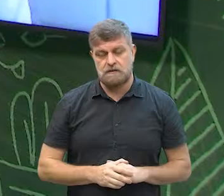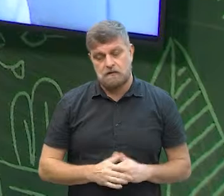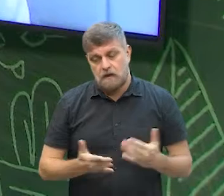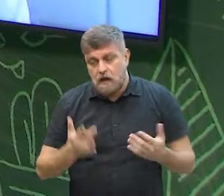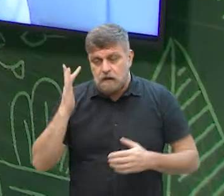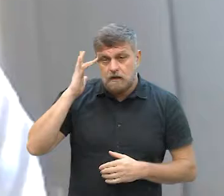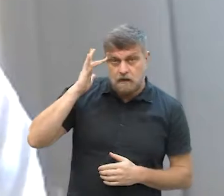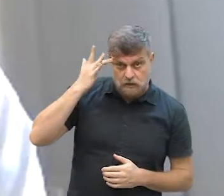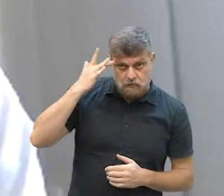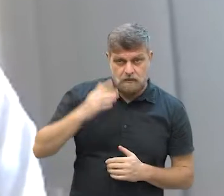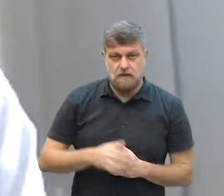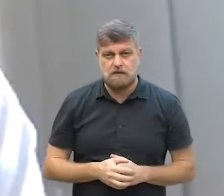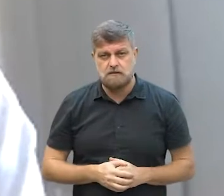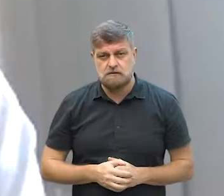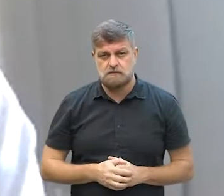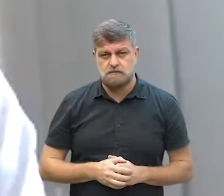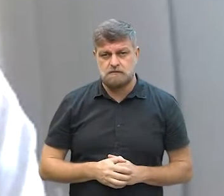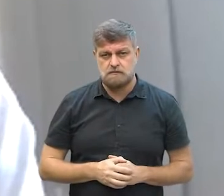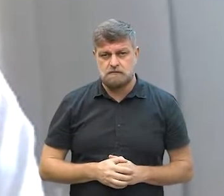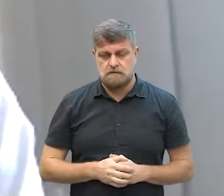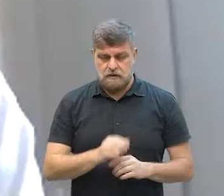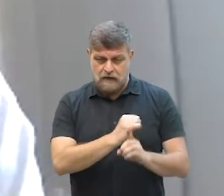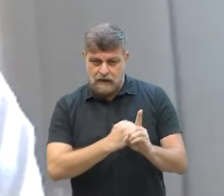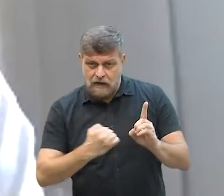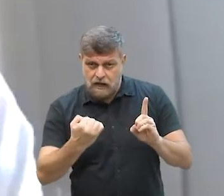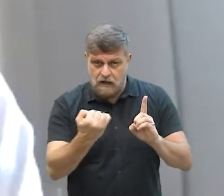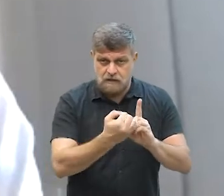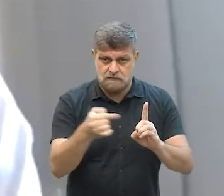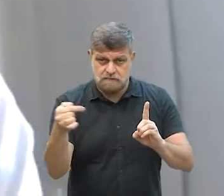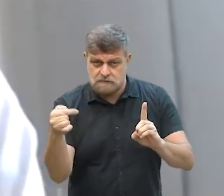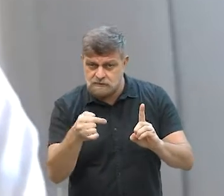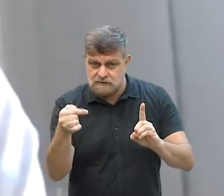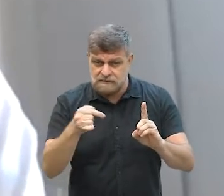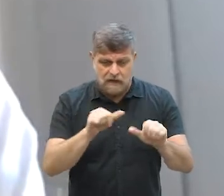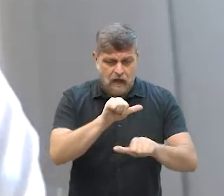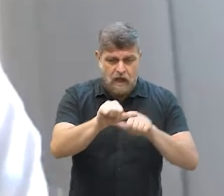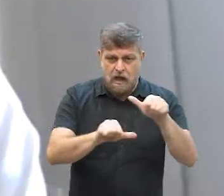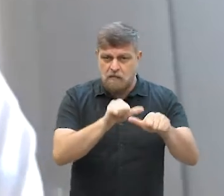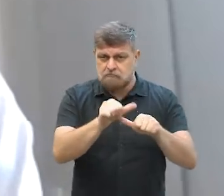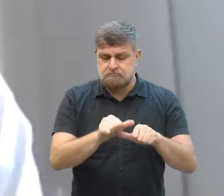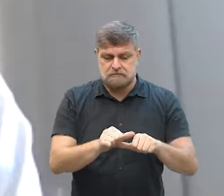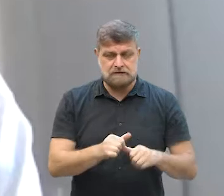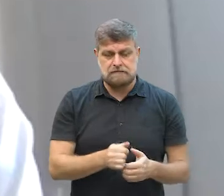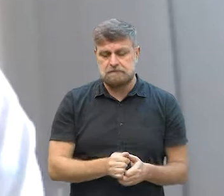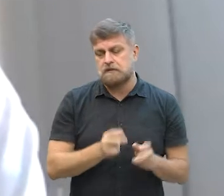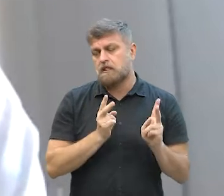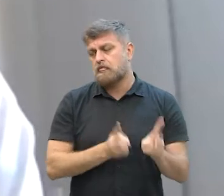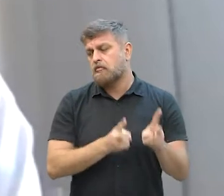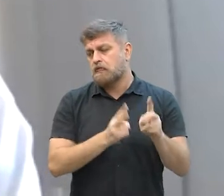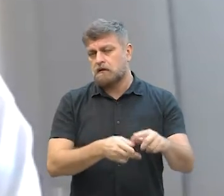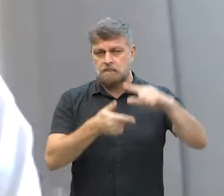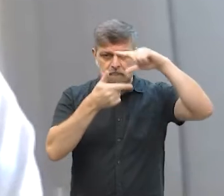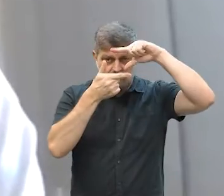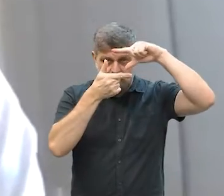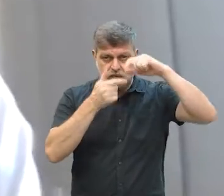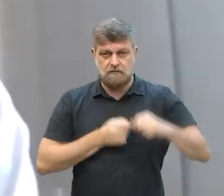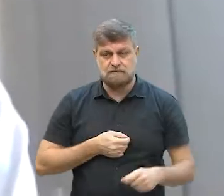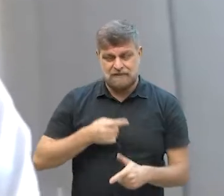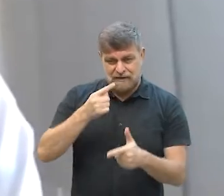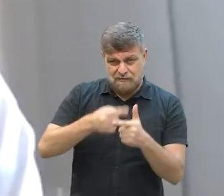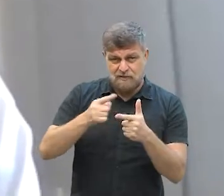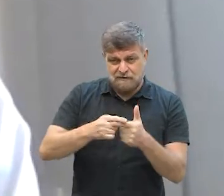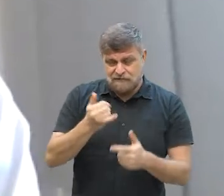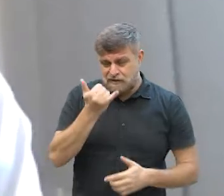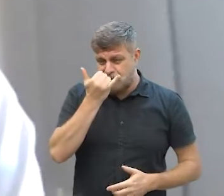Eu acho que enquanto a nossa sociedade não muda na base e nesses fatos que acontecem,